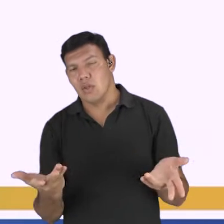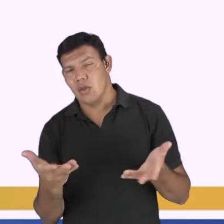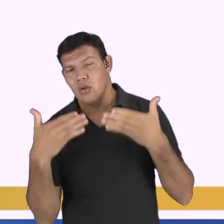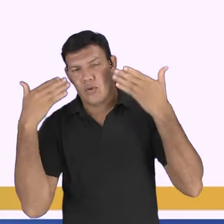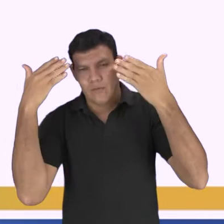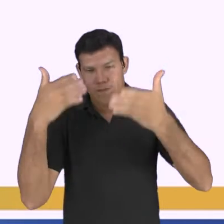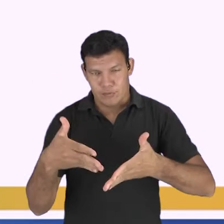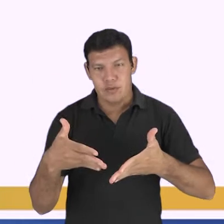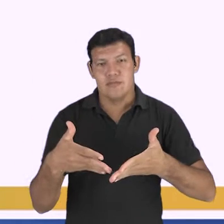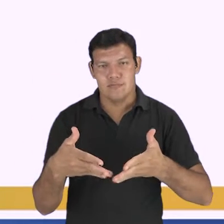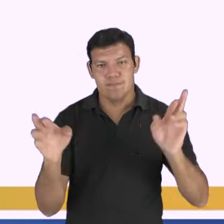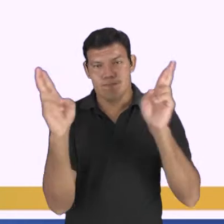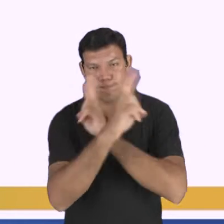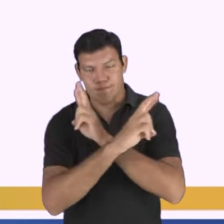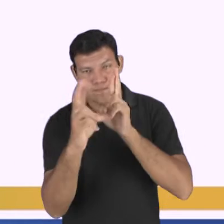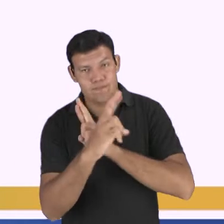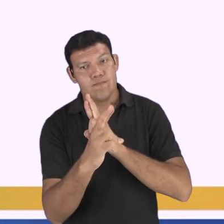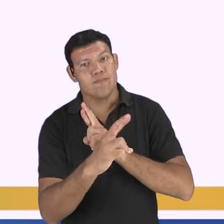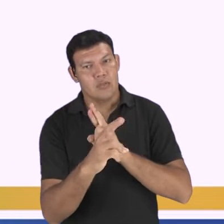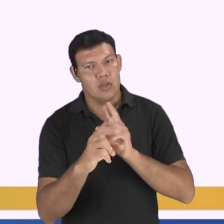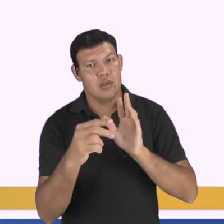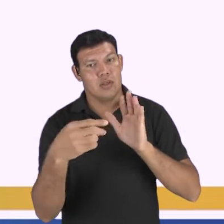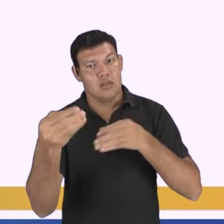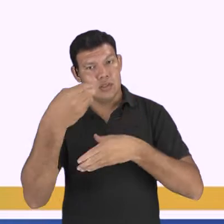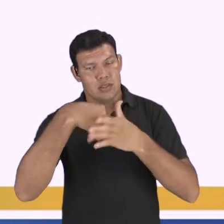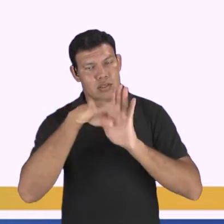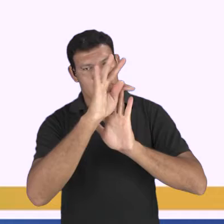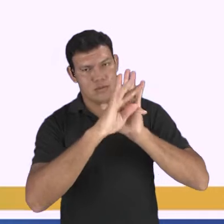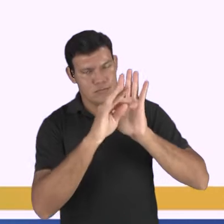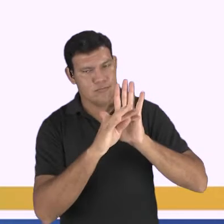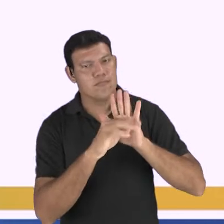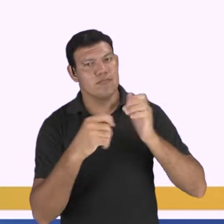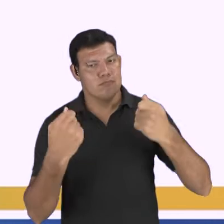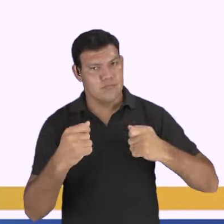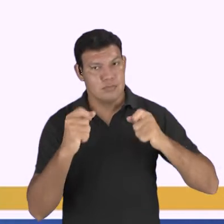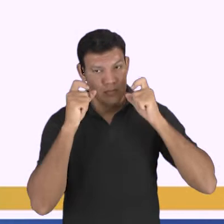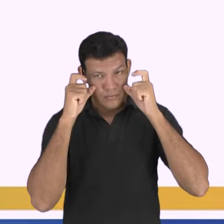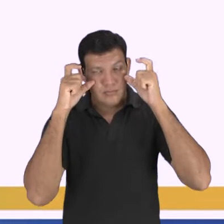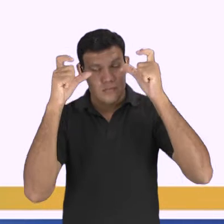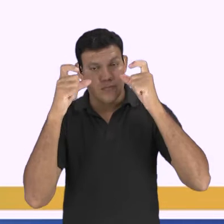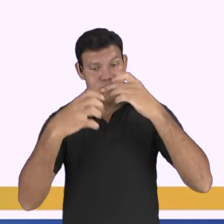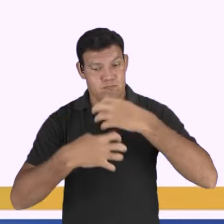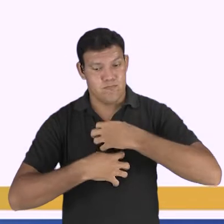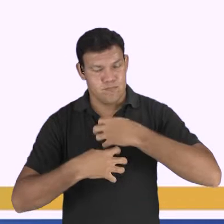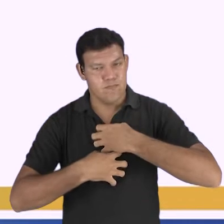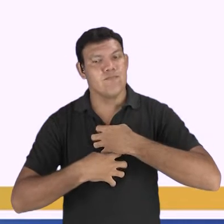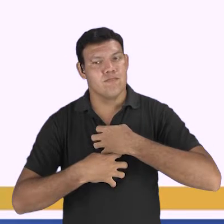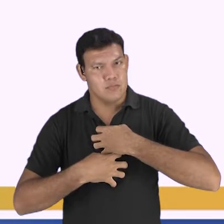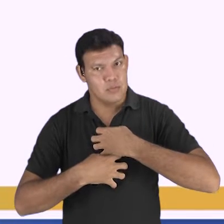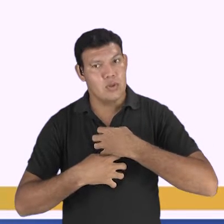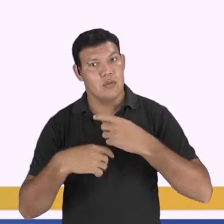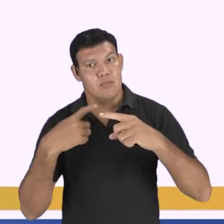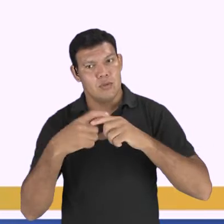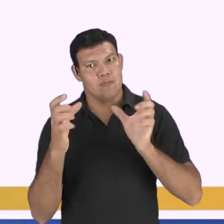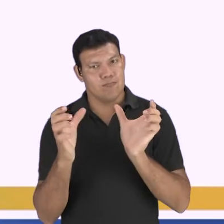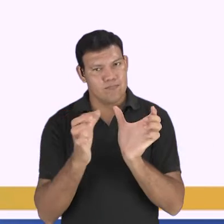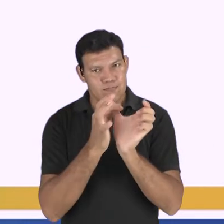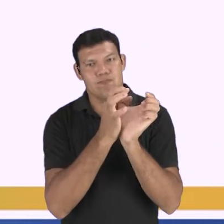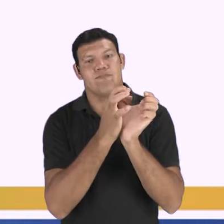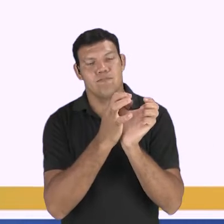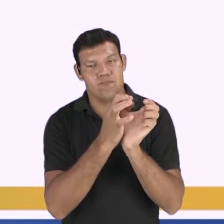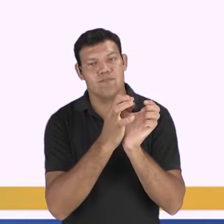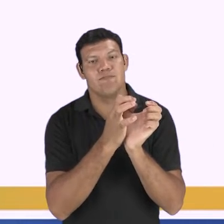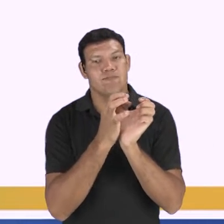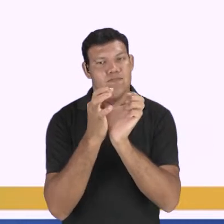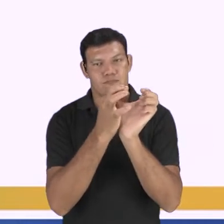texto, é necessário que se atentar ao sentido que você quer, tá? Para que a conjunção dê conta de cumprir a